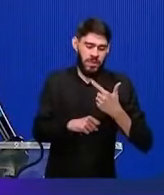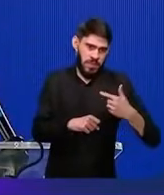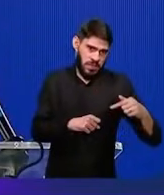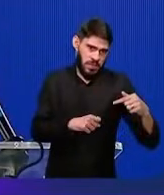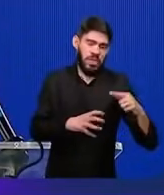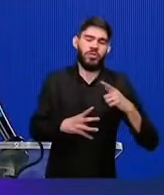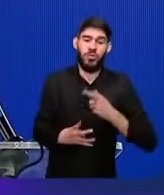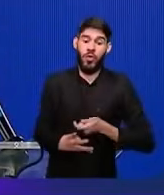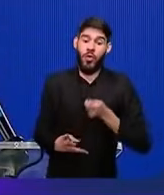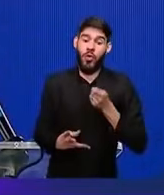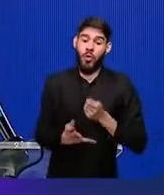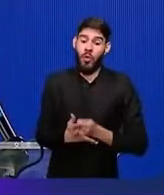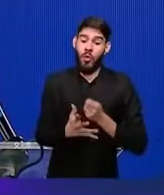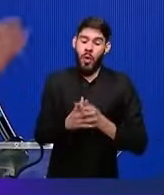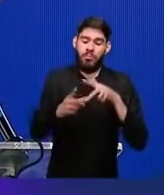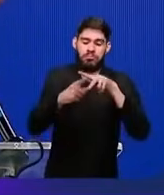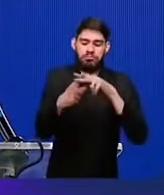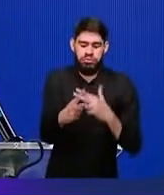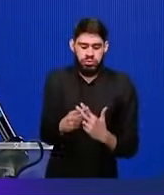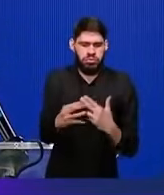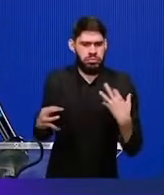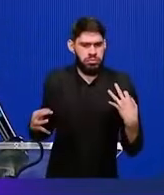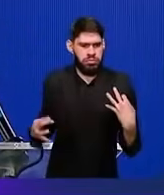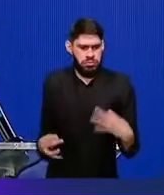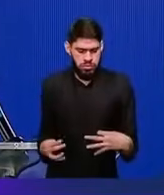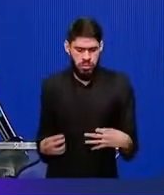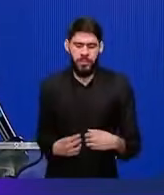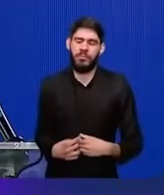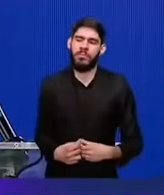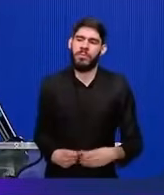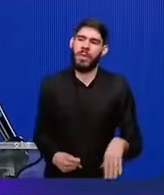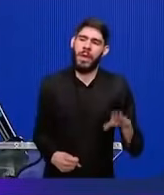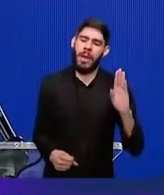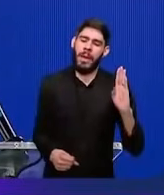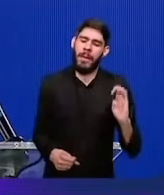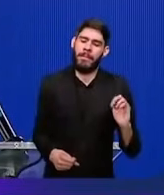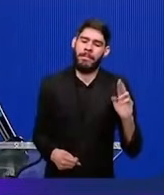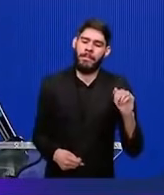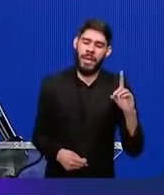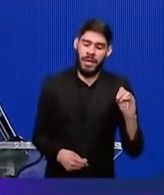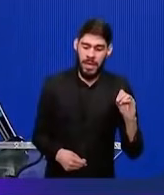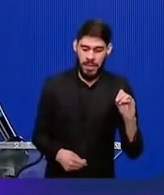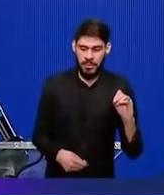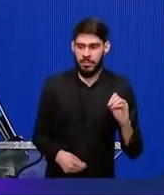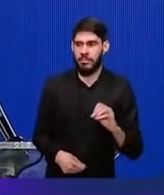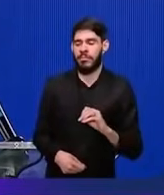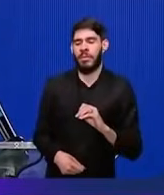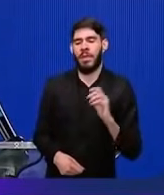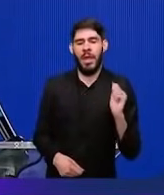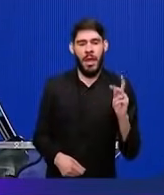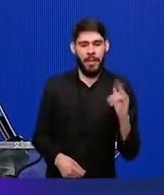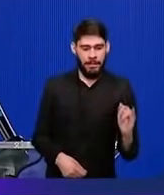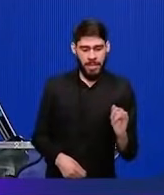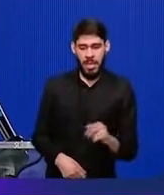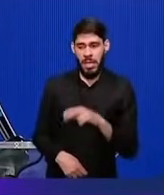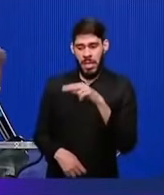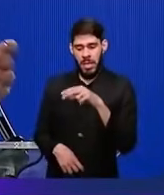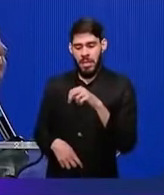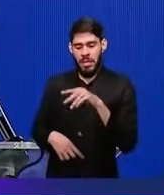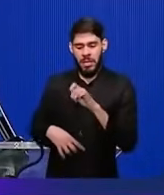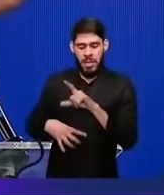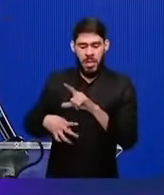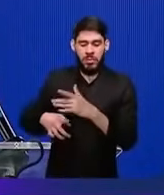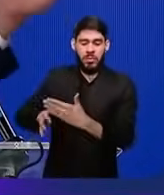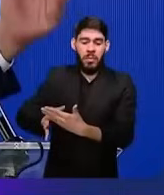operacional e obrigatório. E quando o Bernardo Api e o Nelson Machado me apresentaram, quando